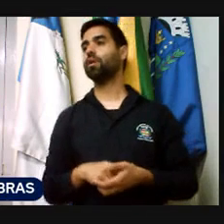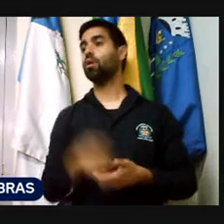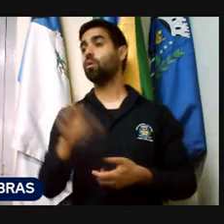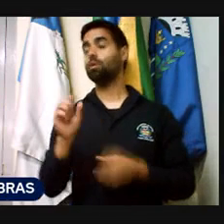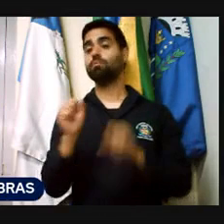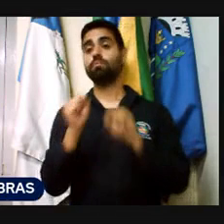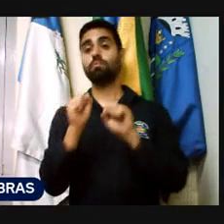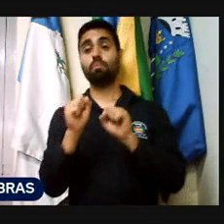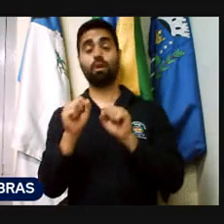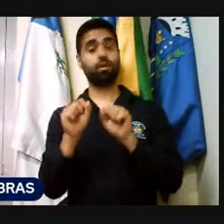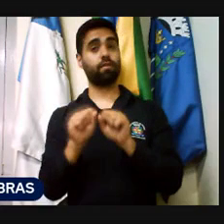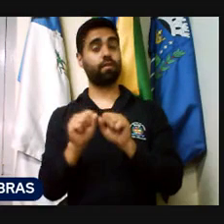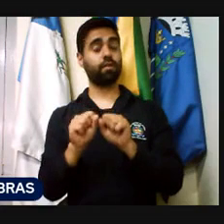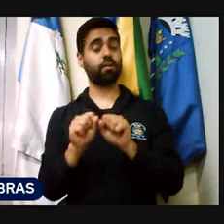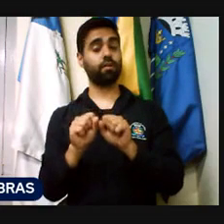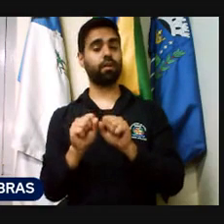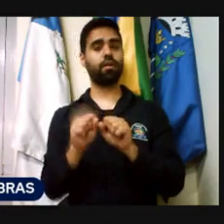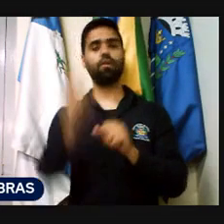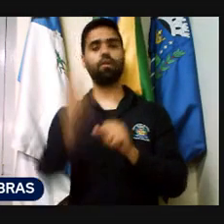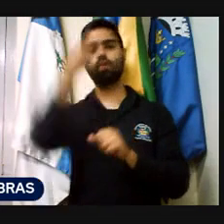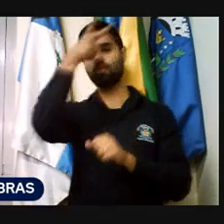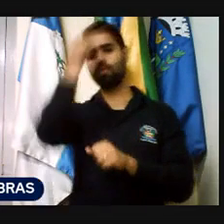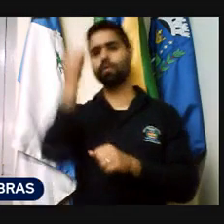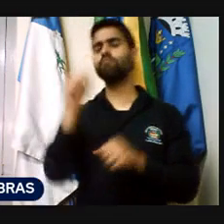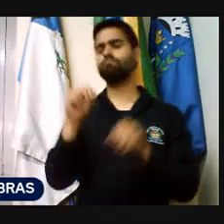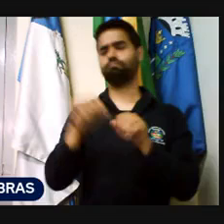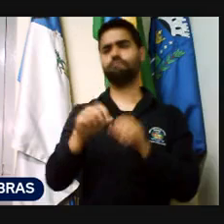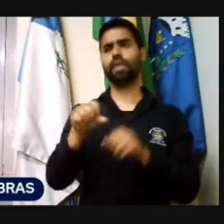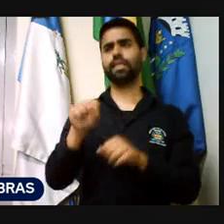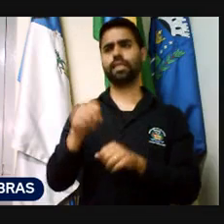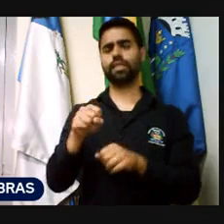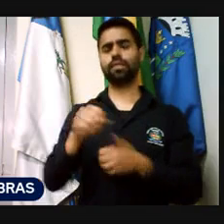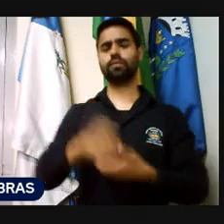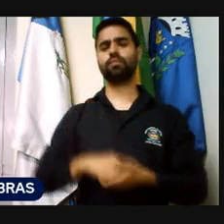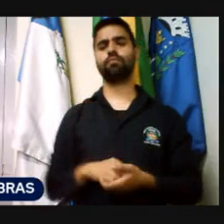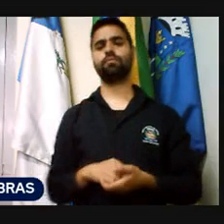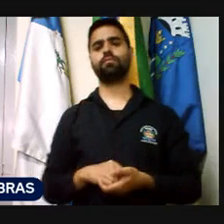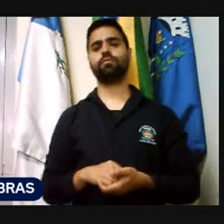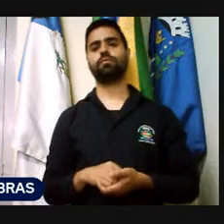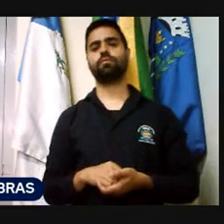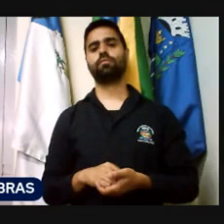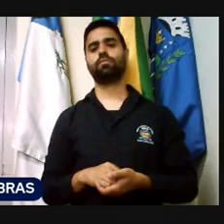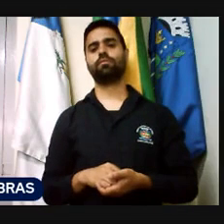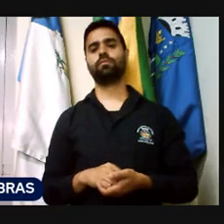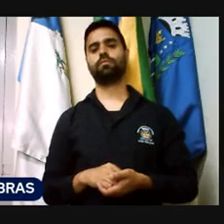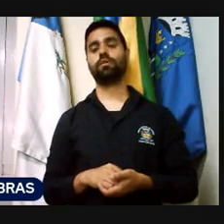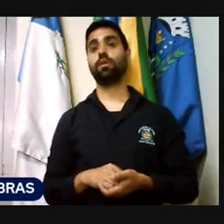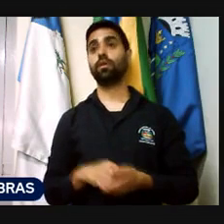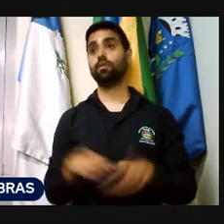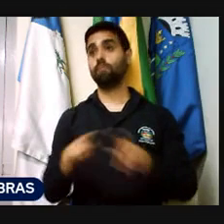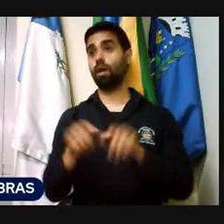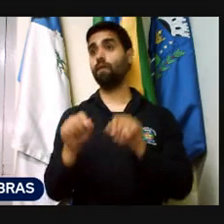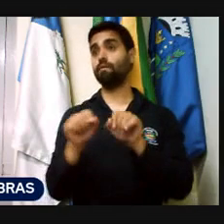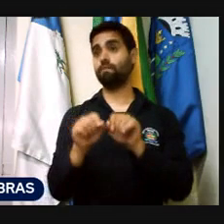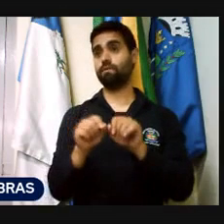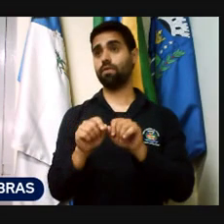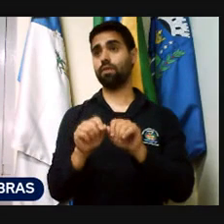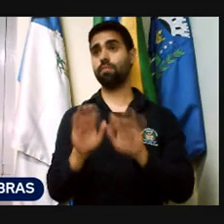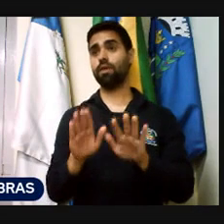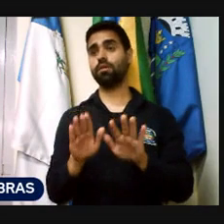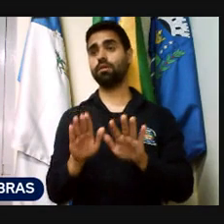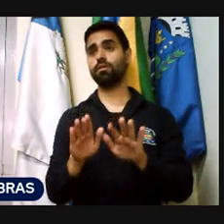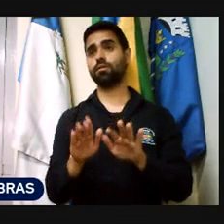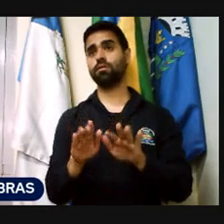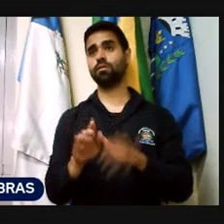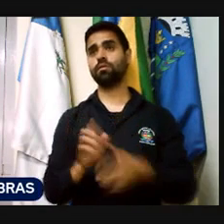possível se realizar, o prefeito com certeza vem realizando e vai realizar, mas não é um